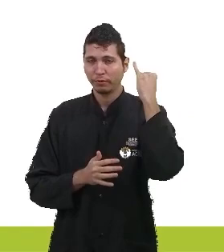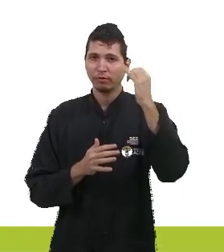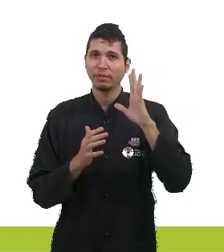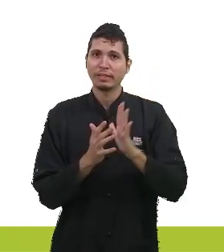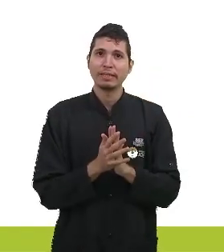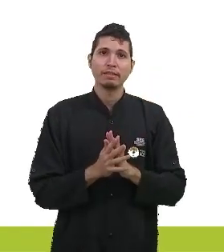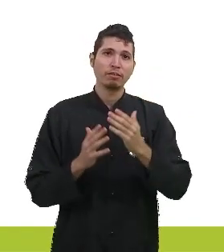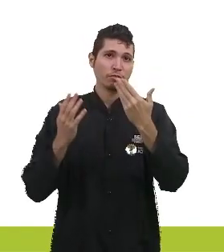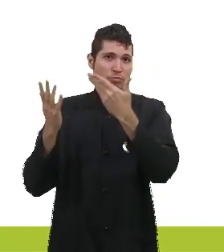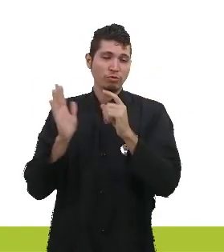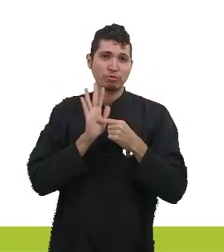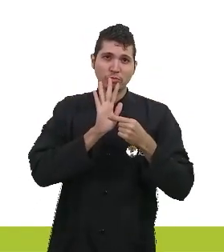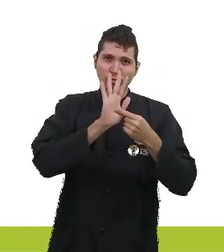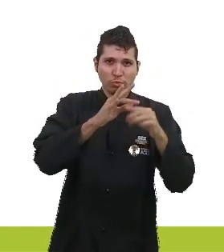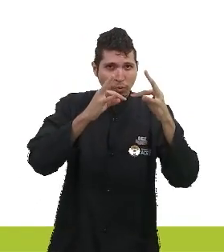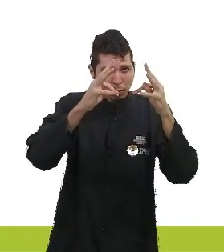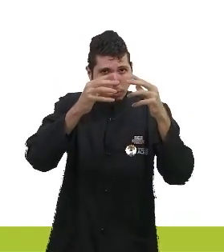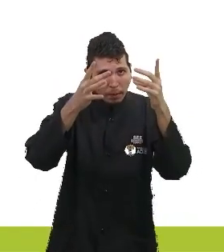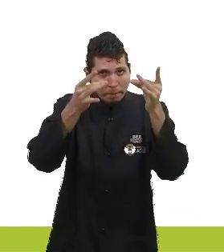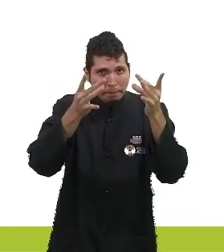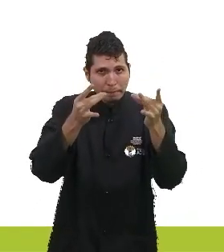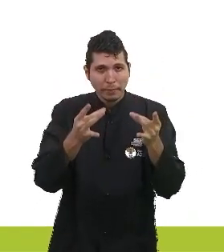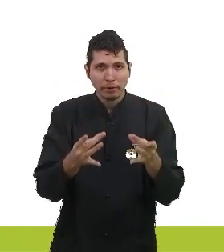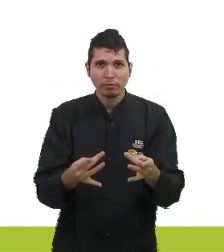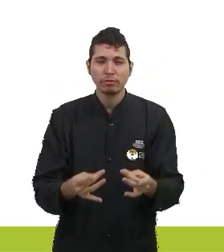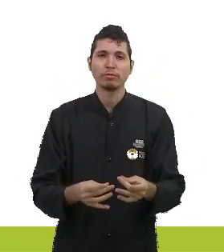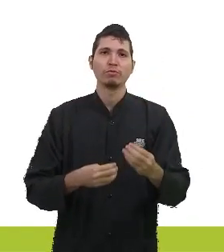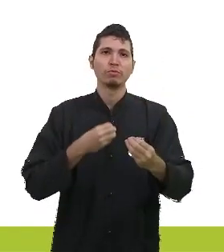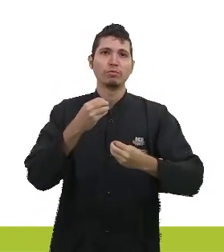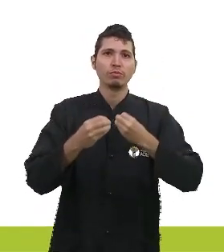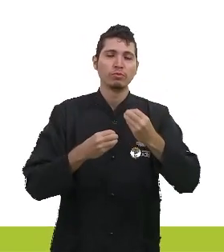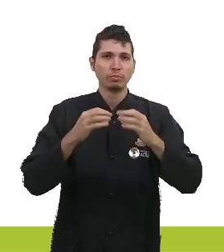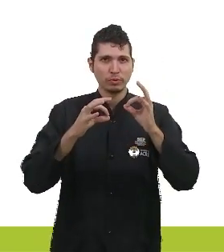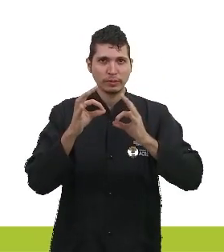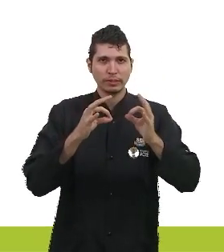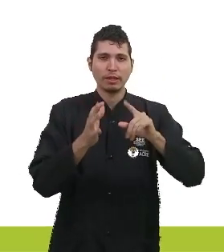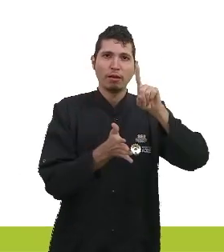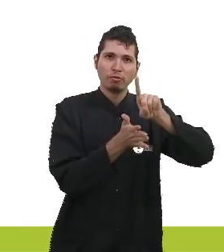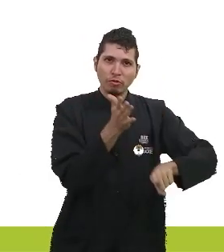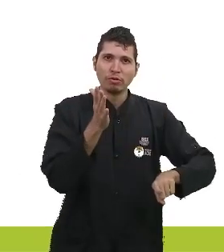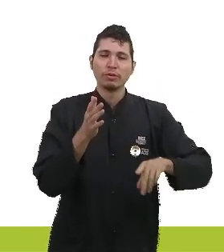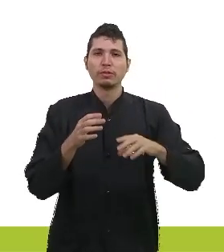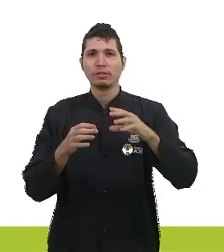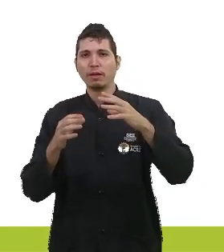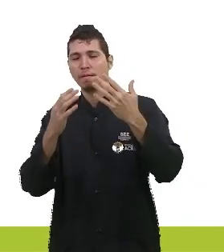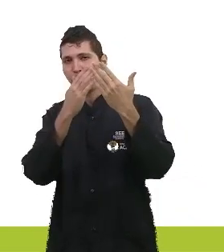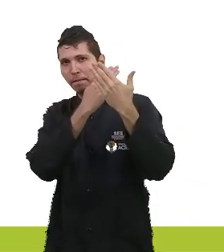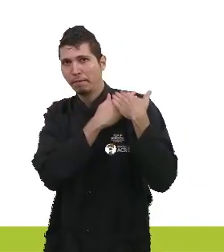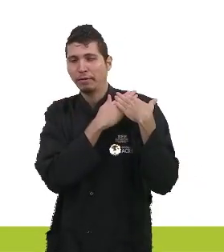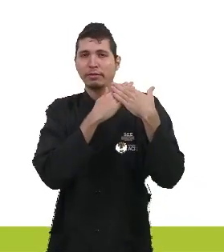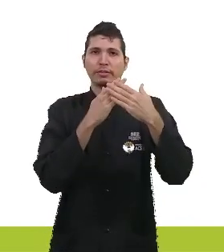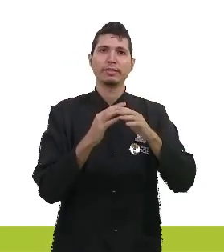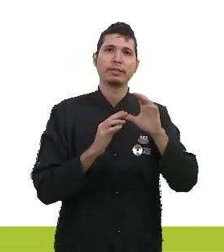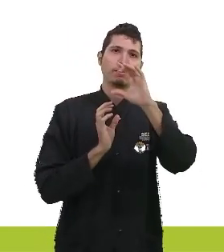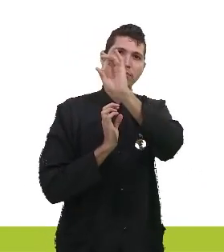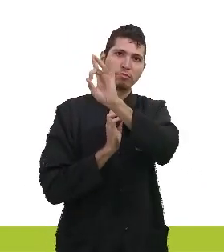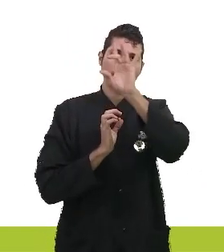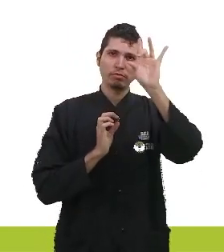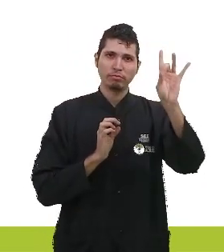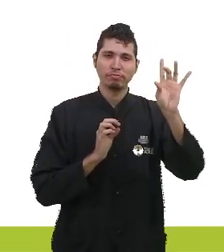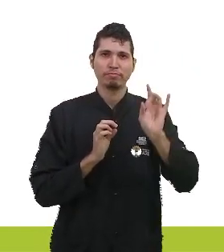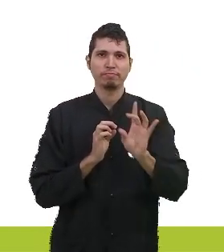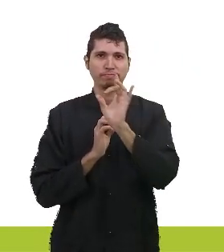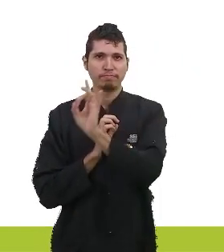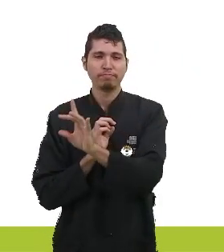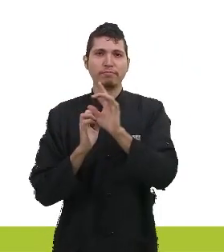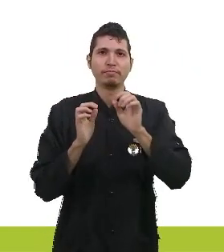agendar, o que a gente vai delegar, pedir para outra pessoa fazer e coisas que a gente vai eliminar. Para entender um pouquinho melhor sobre a origem, o funcionamento